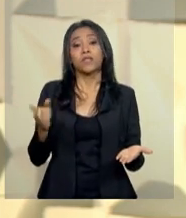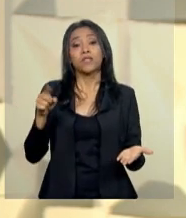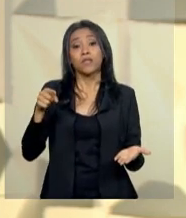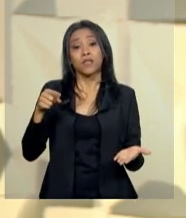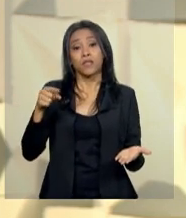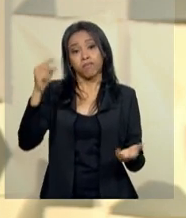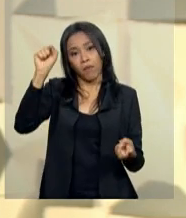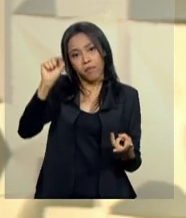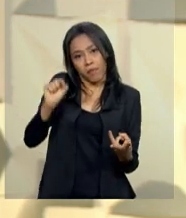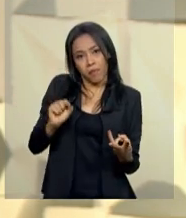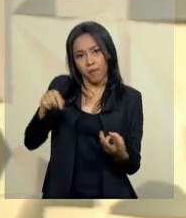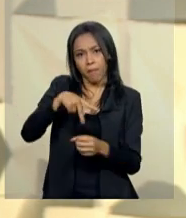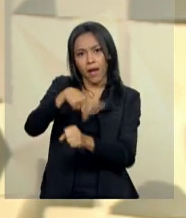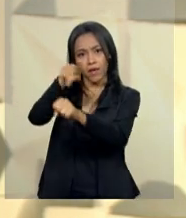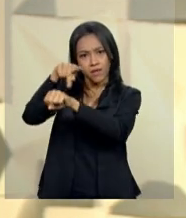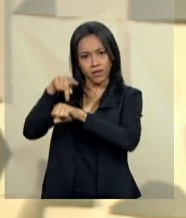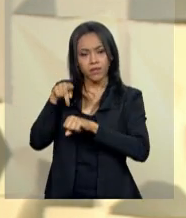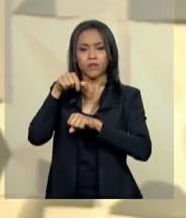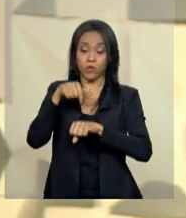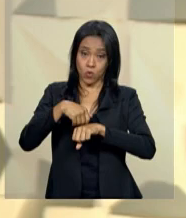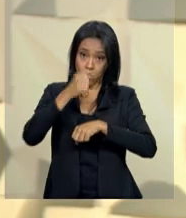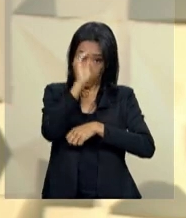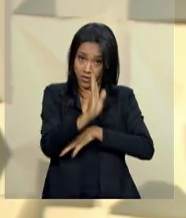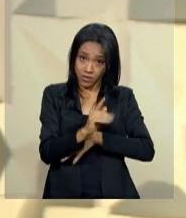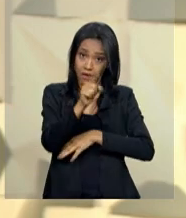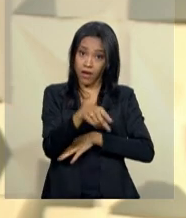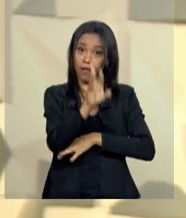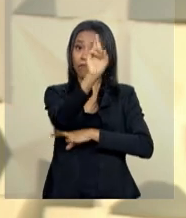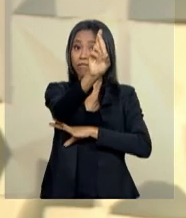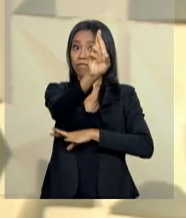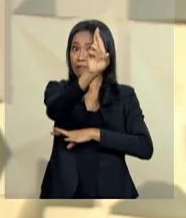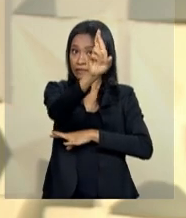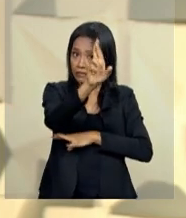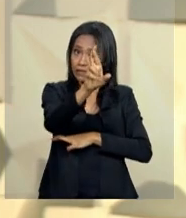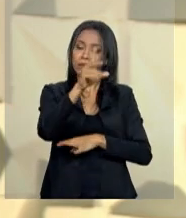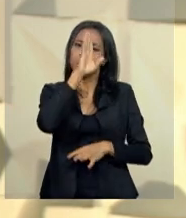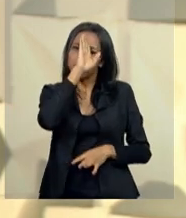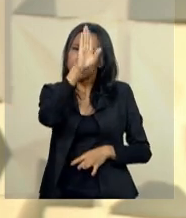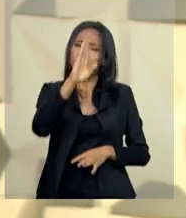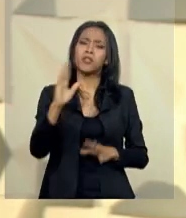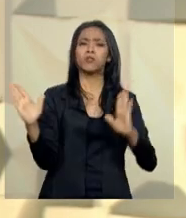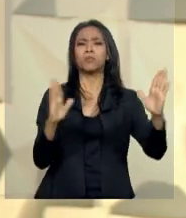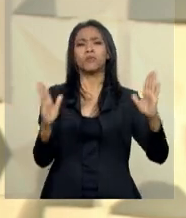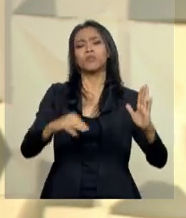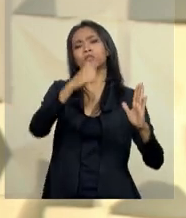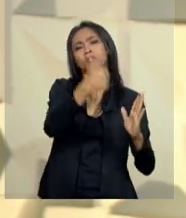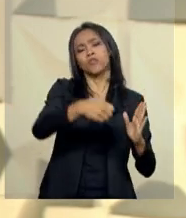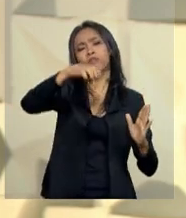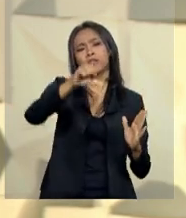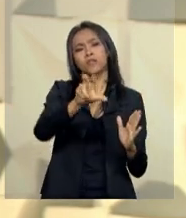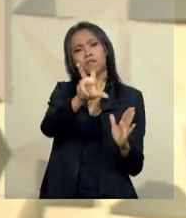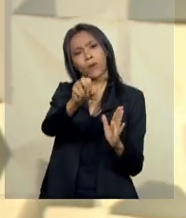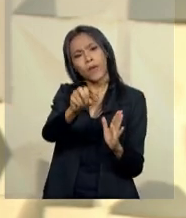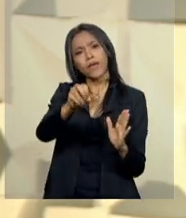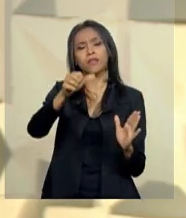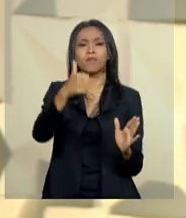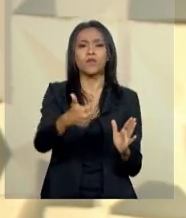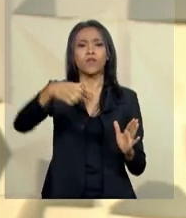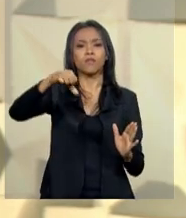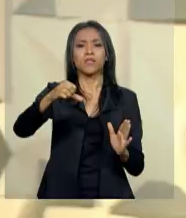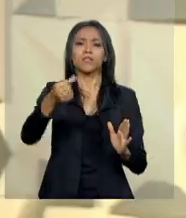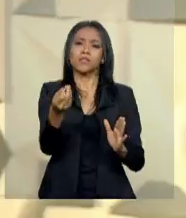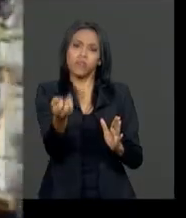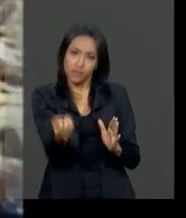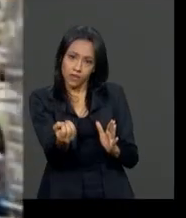né, o Brasil exercia um papel de liderança, né? Principalmente a partir dos anos 50, 60, a gente foi ganhando